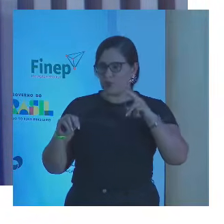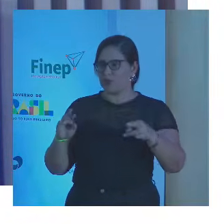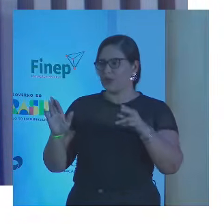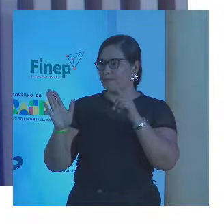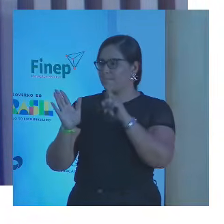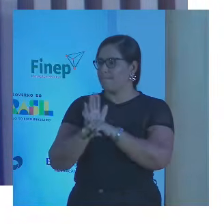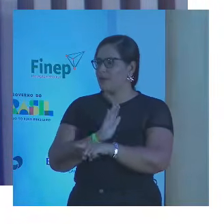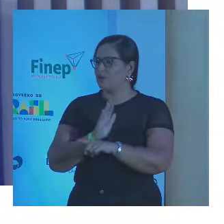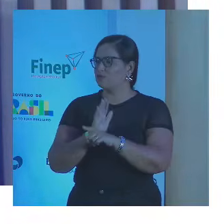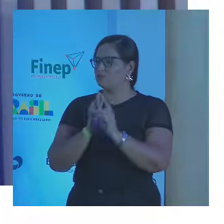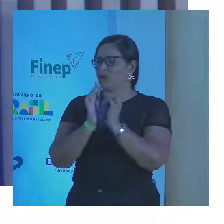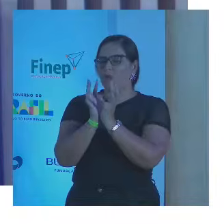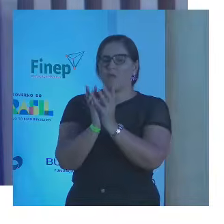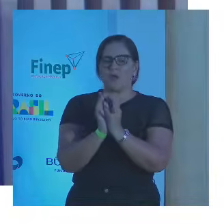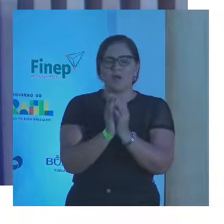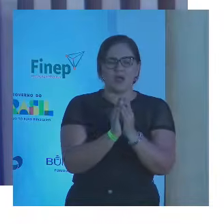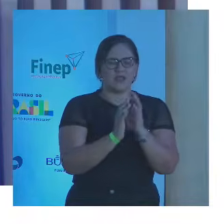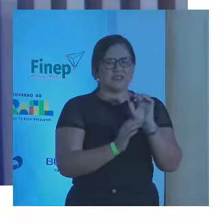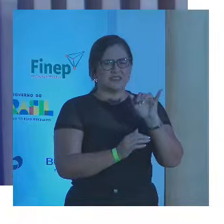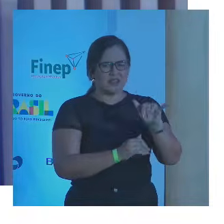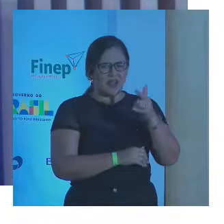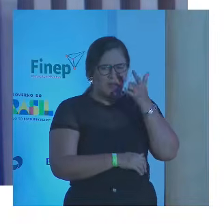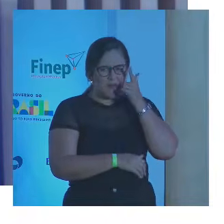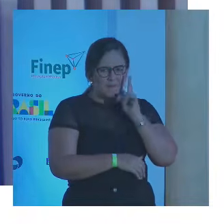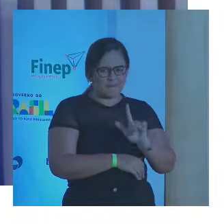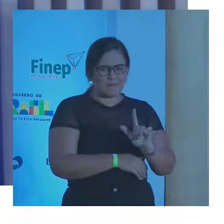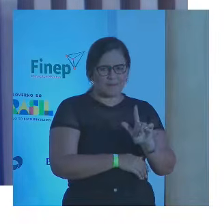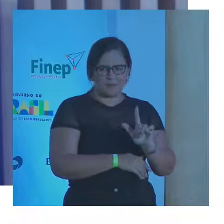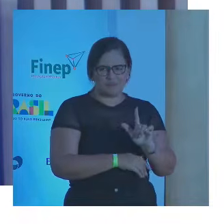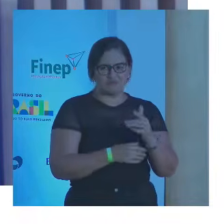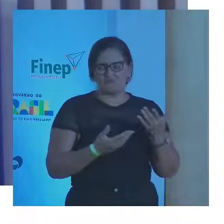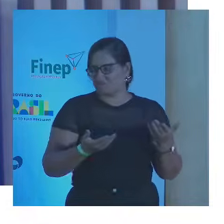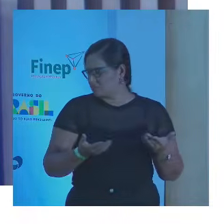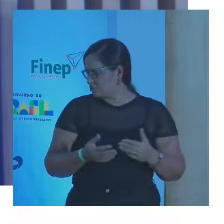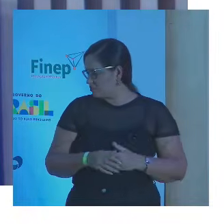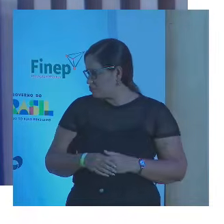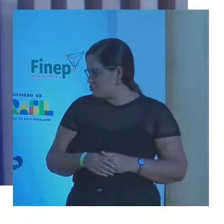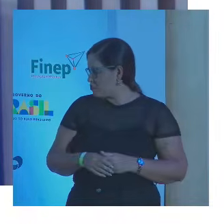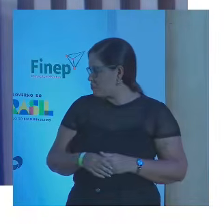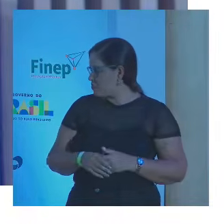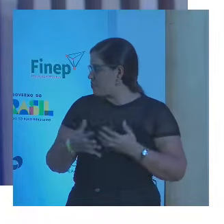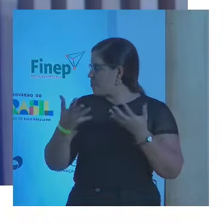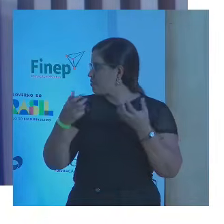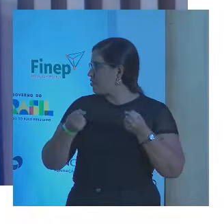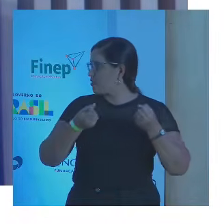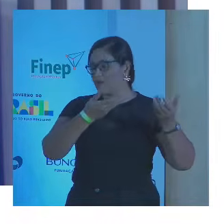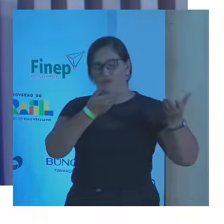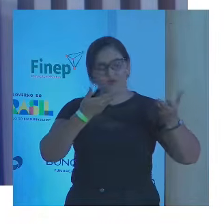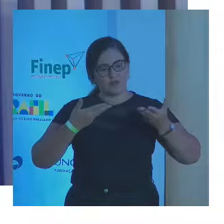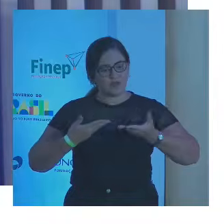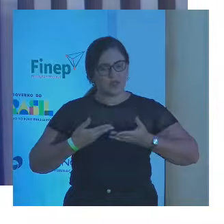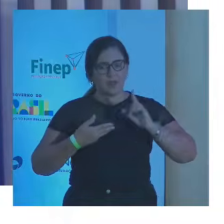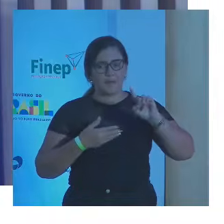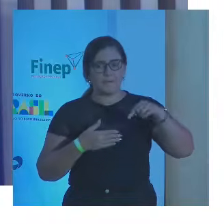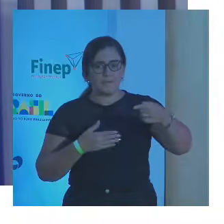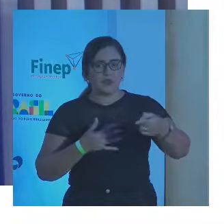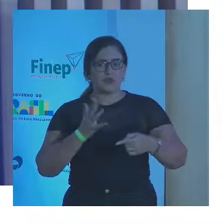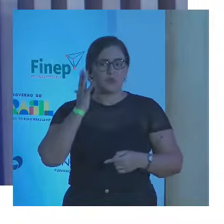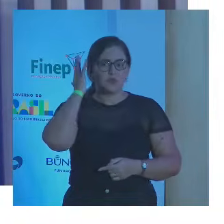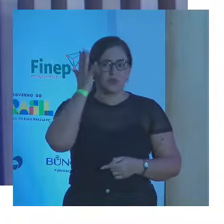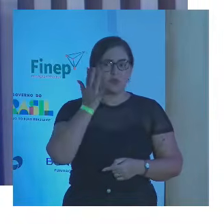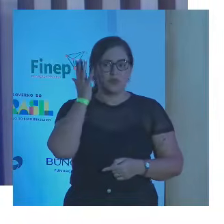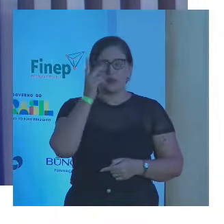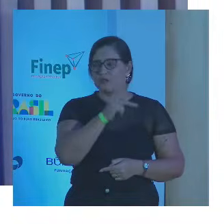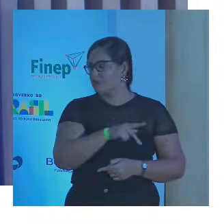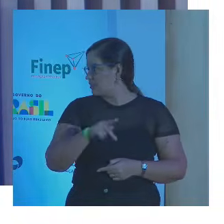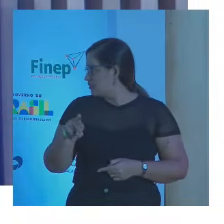pergunta, recifes de coral, será que atingiram o tipping point? Né, nós vamos convidar, então, o nosso próximo panelista, o